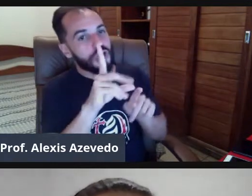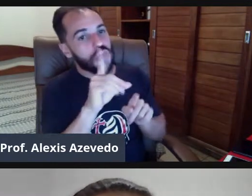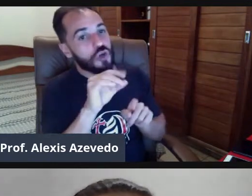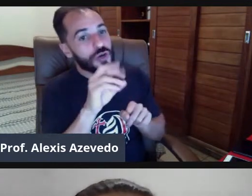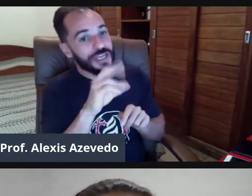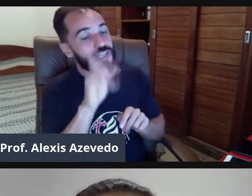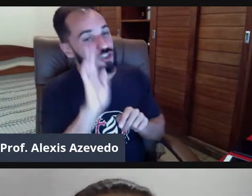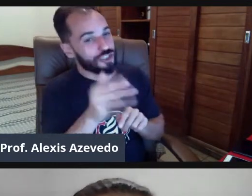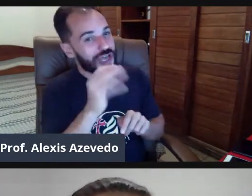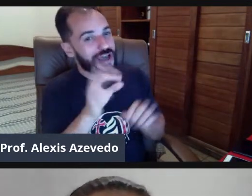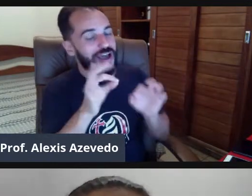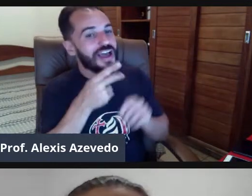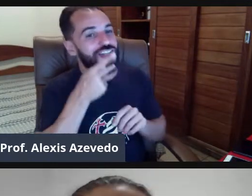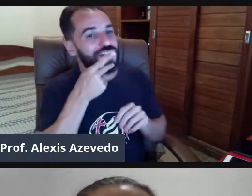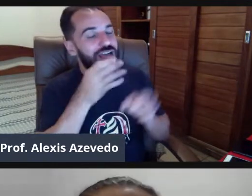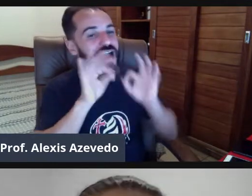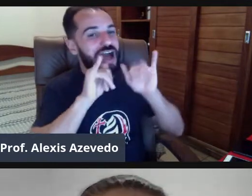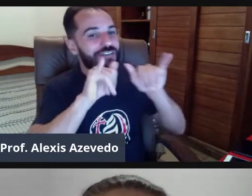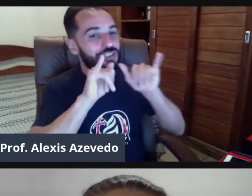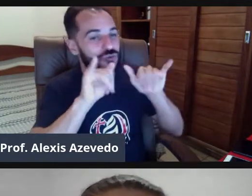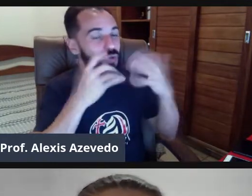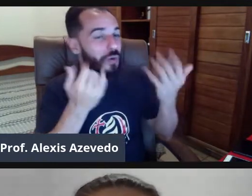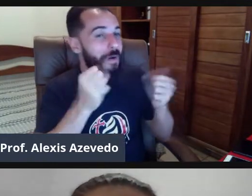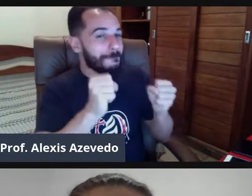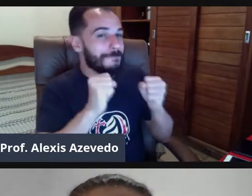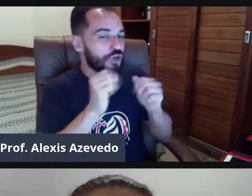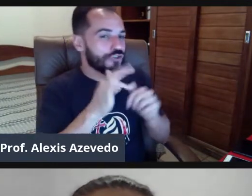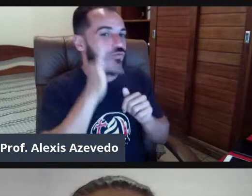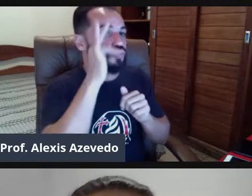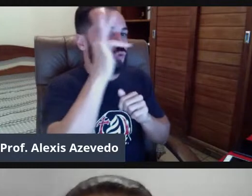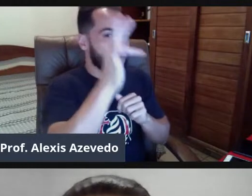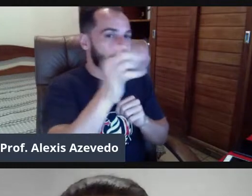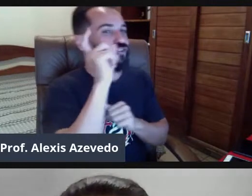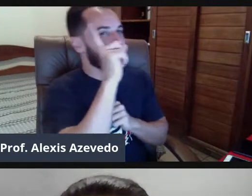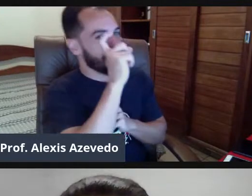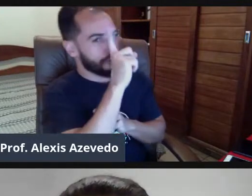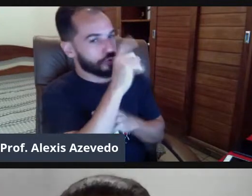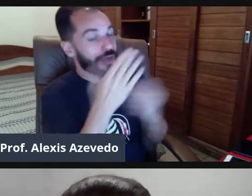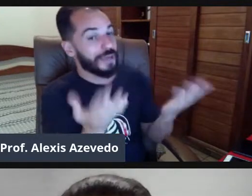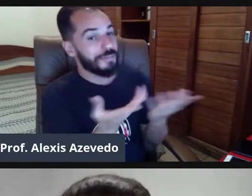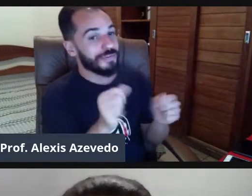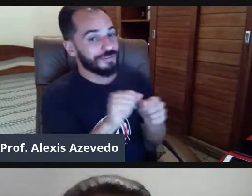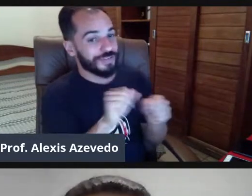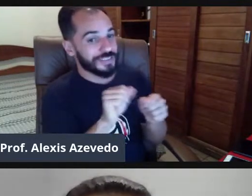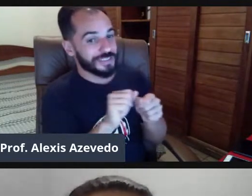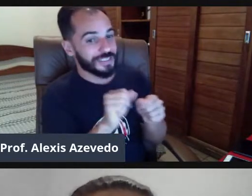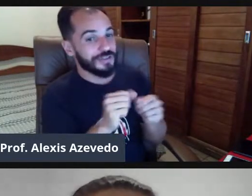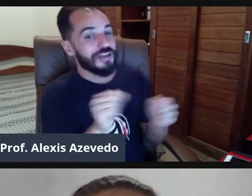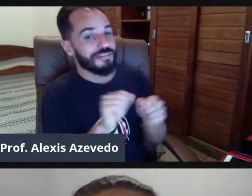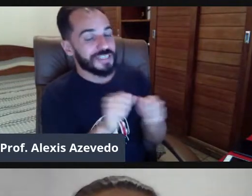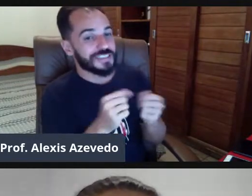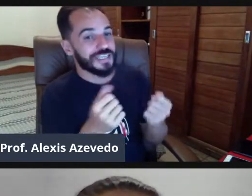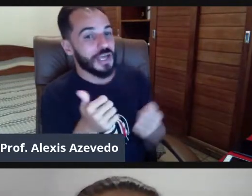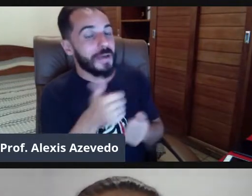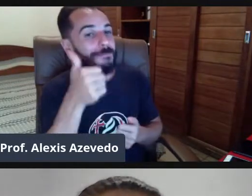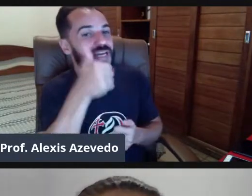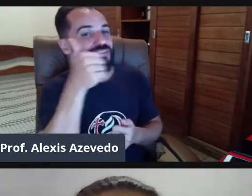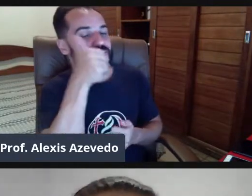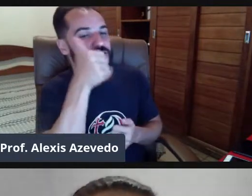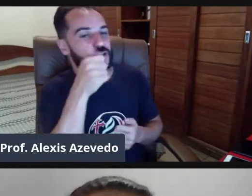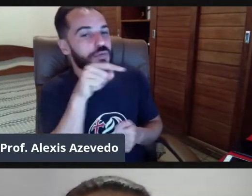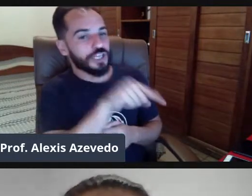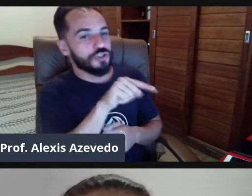dificultar a vida de vocês futuramente, tá? Lembrando dessa situação de entrada